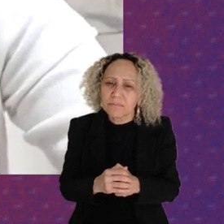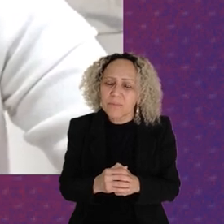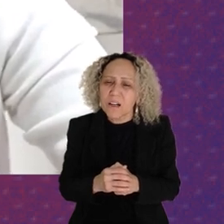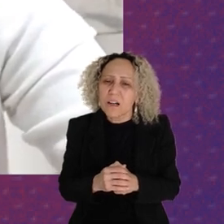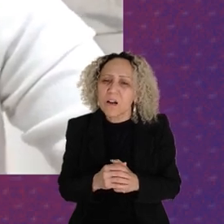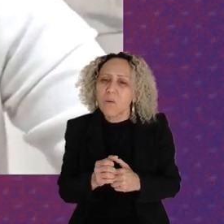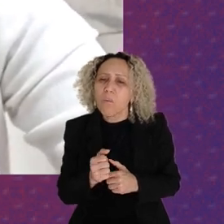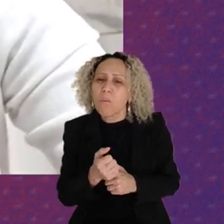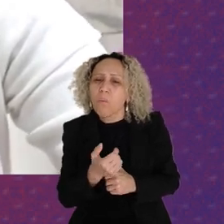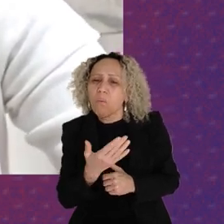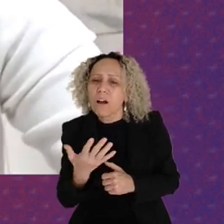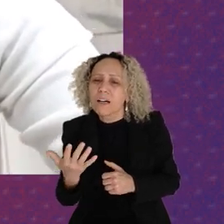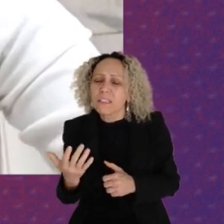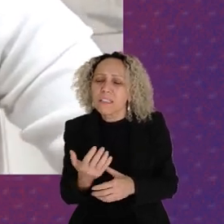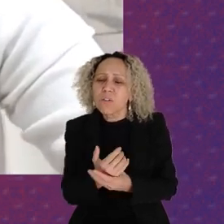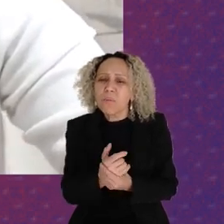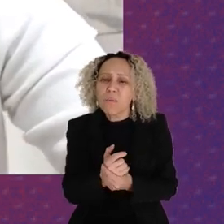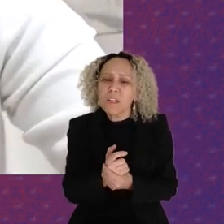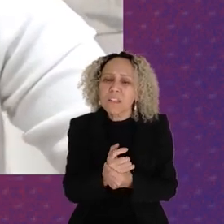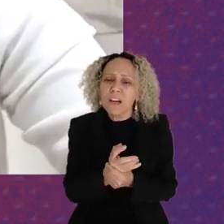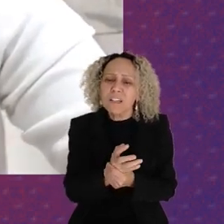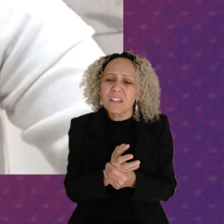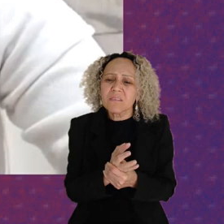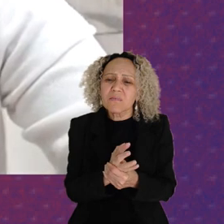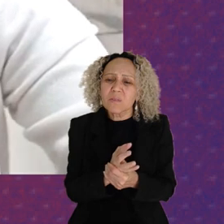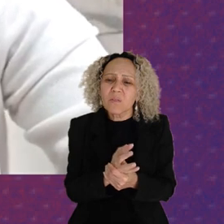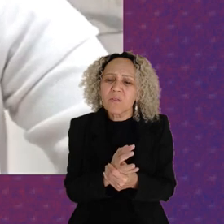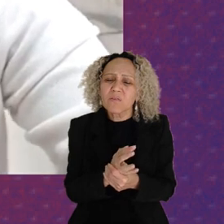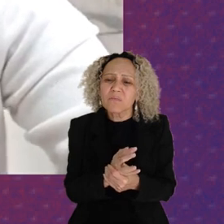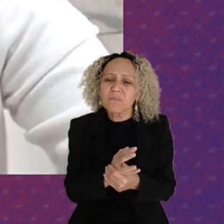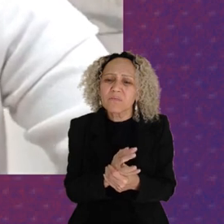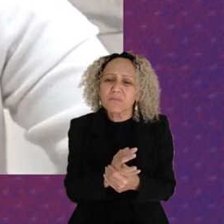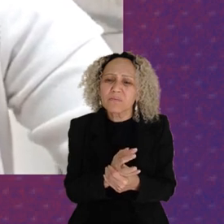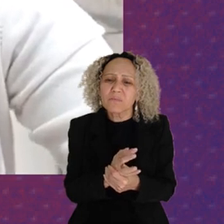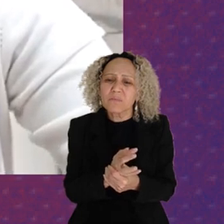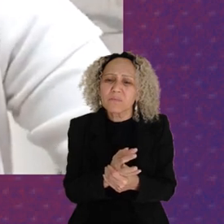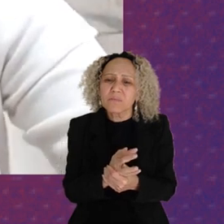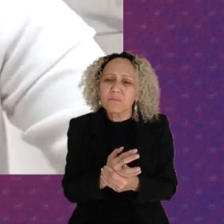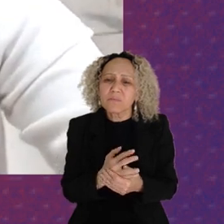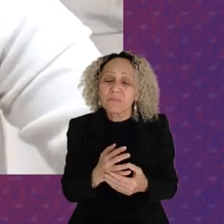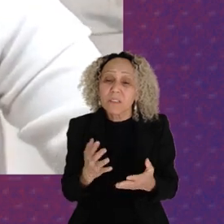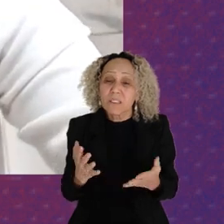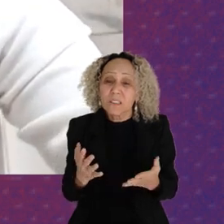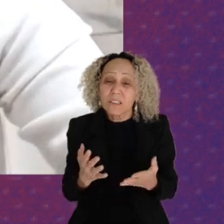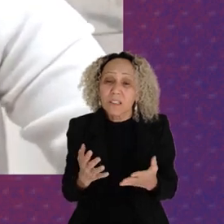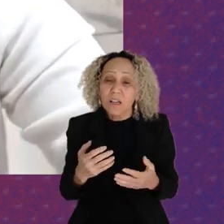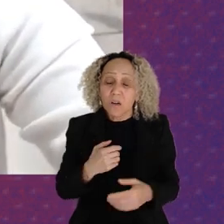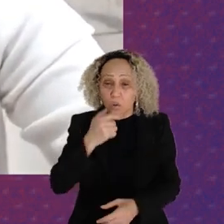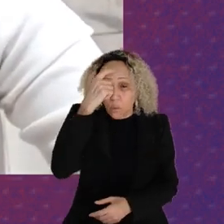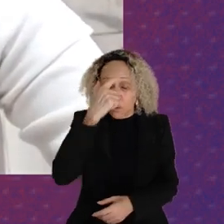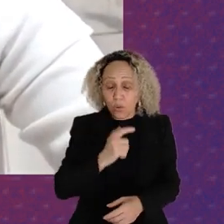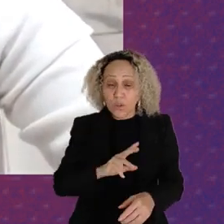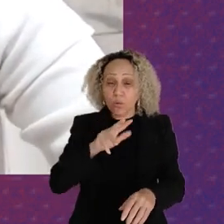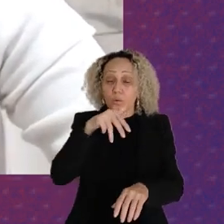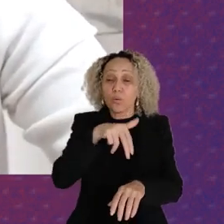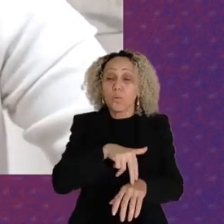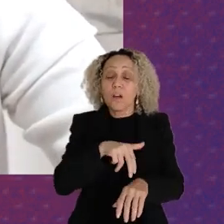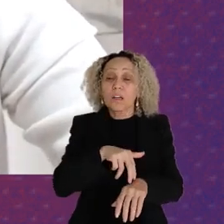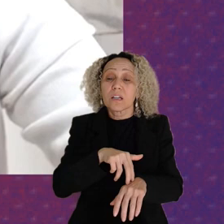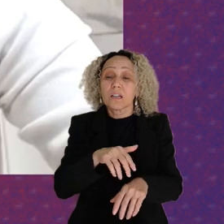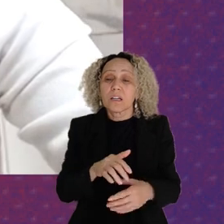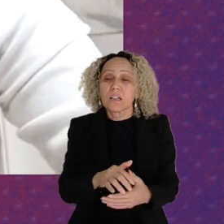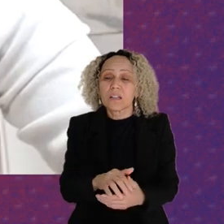que contemplam aí a questão ambiental. E hoje estou aqui nessa função também